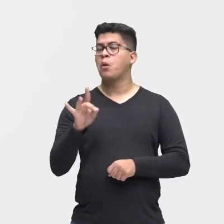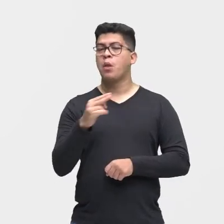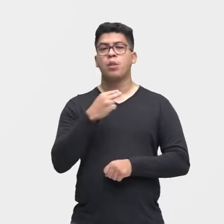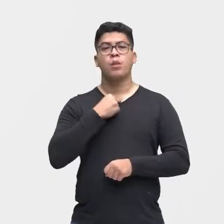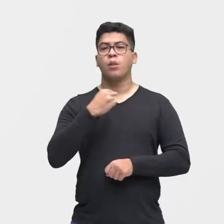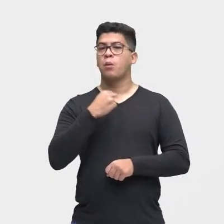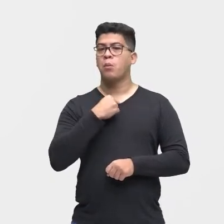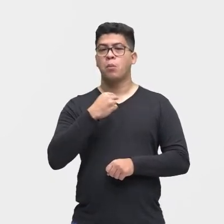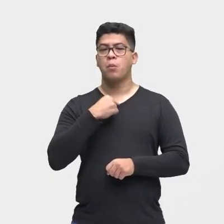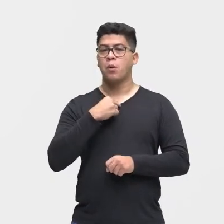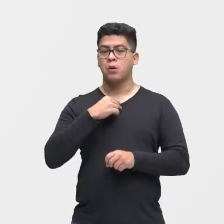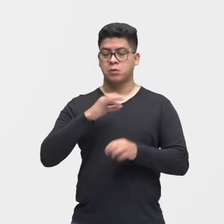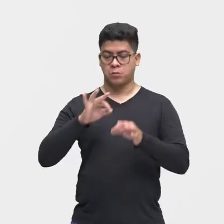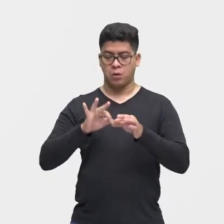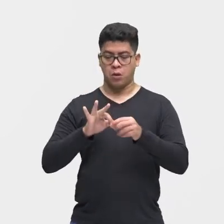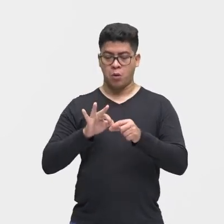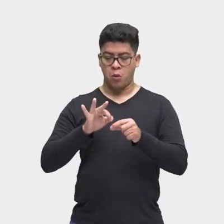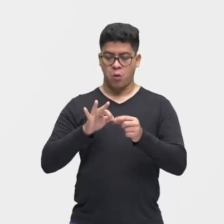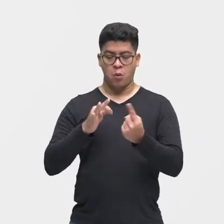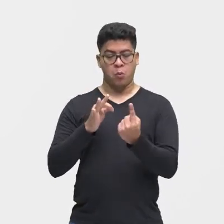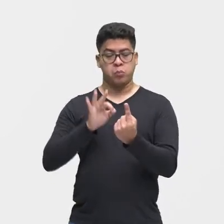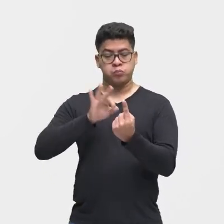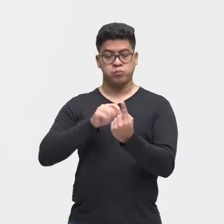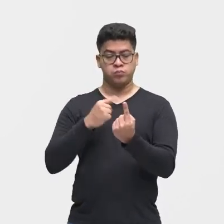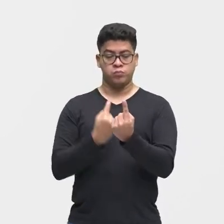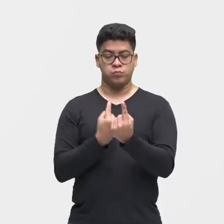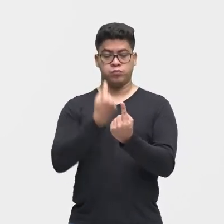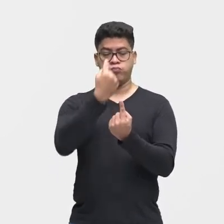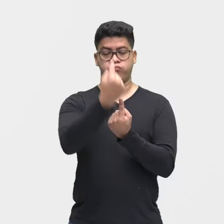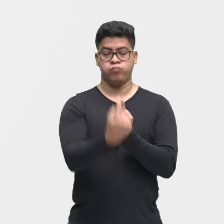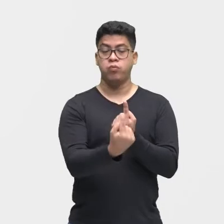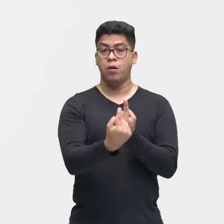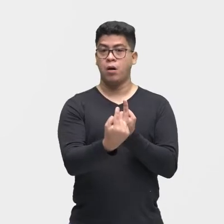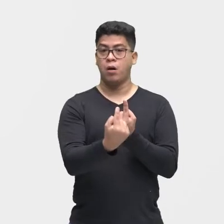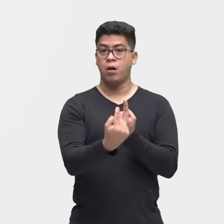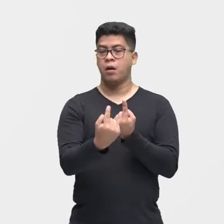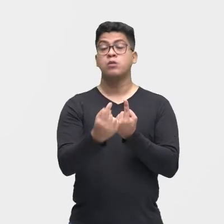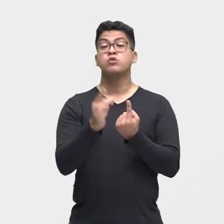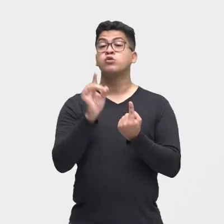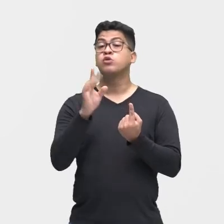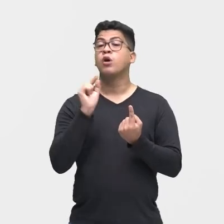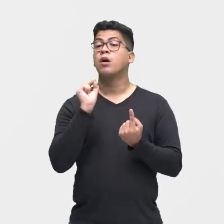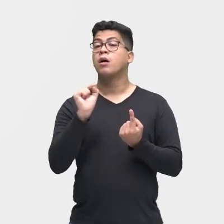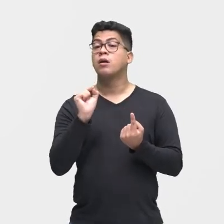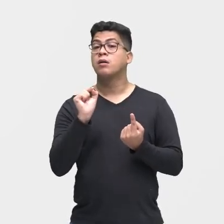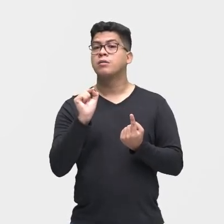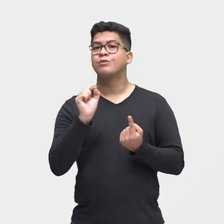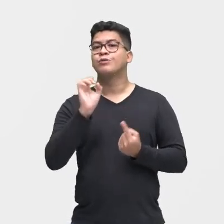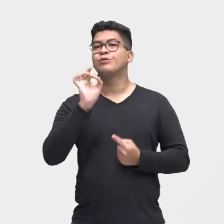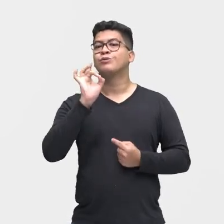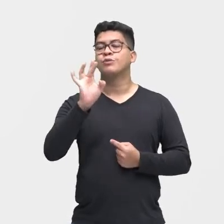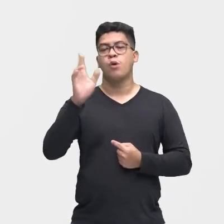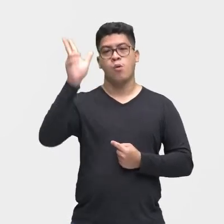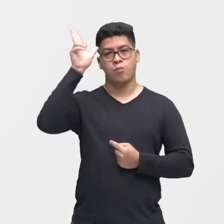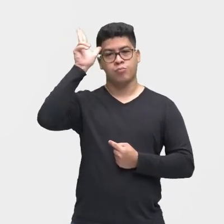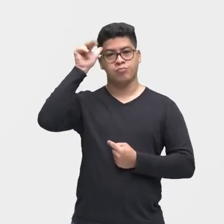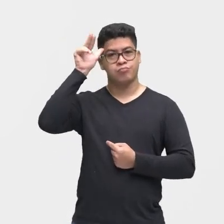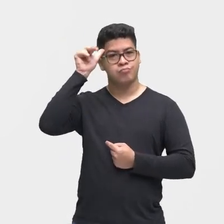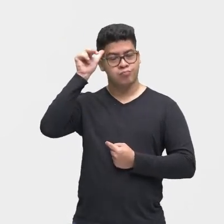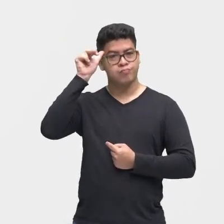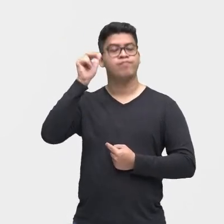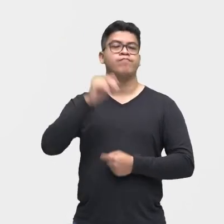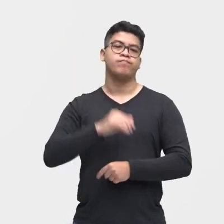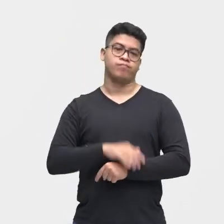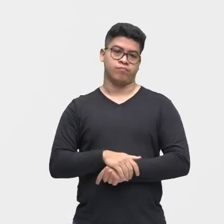não poderão saltar sobre as outras com exceção de quem do cavalo olha aí ó já vai fixando